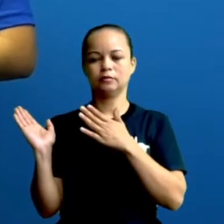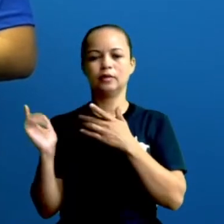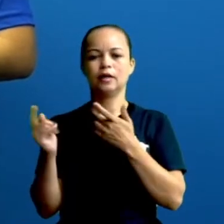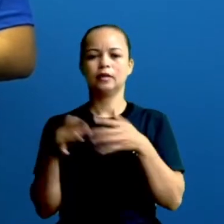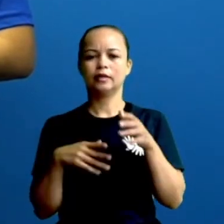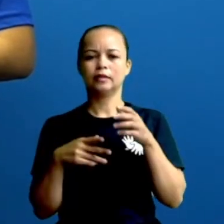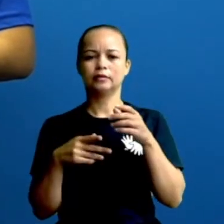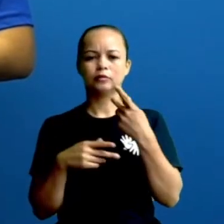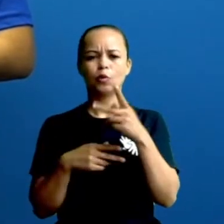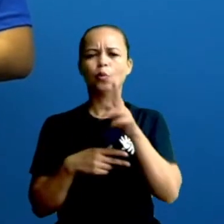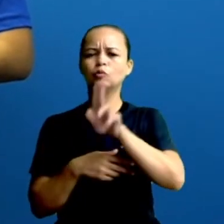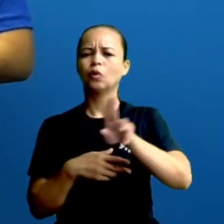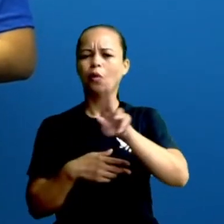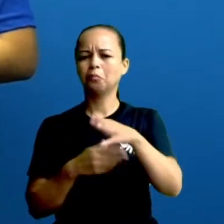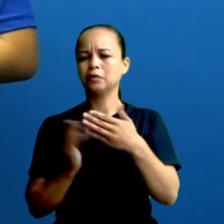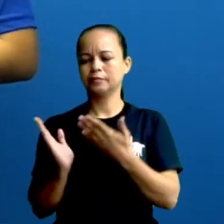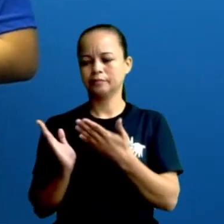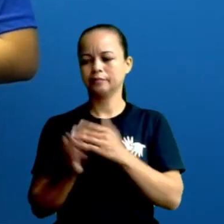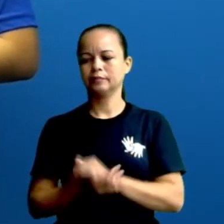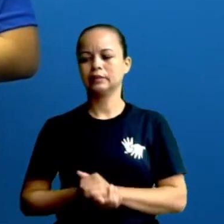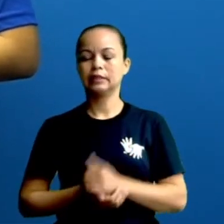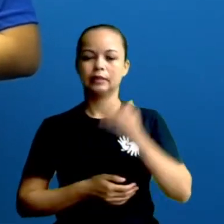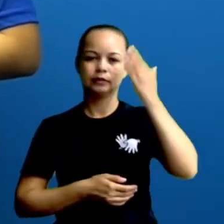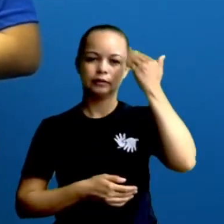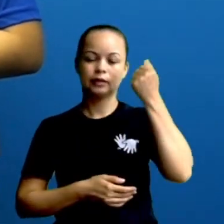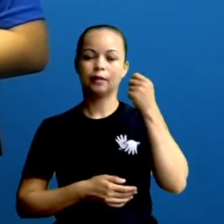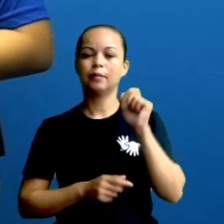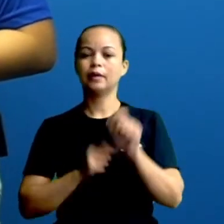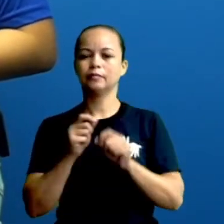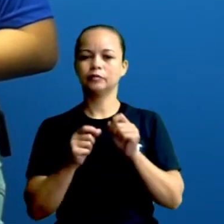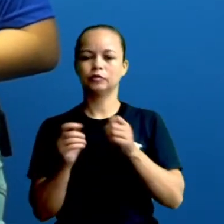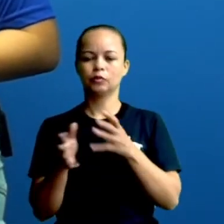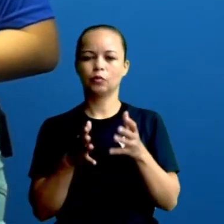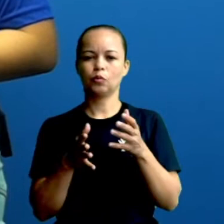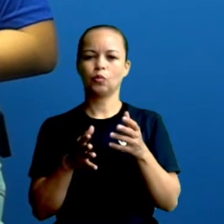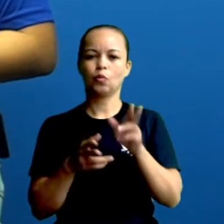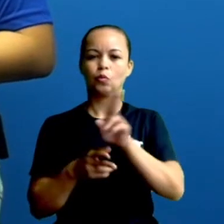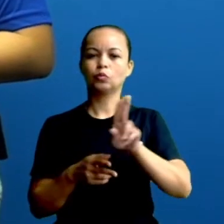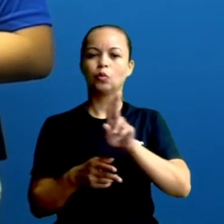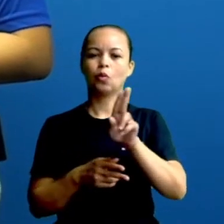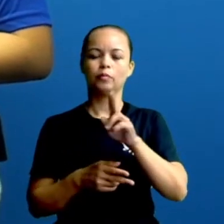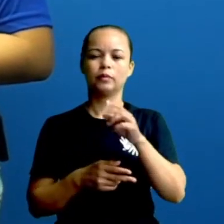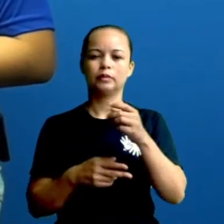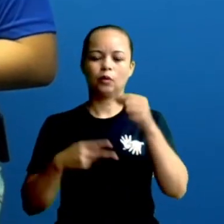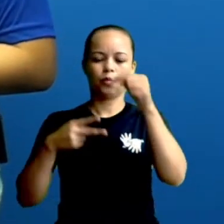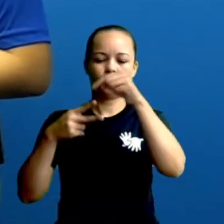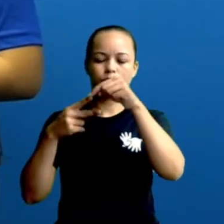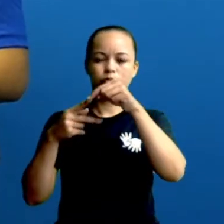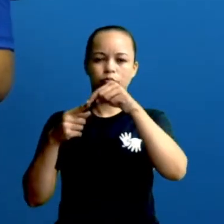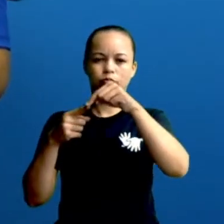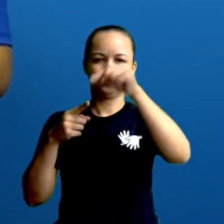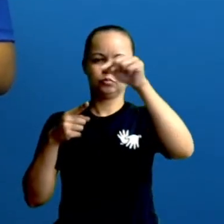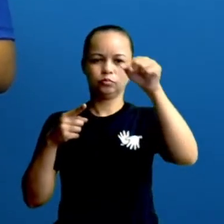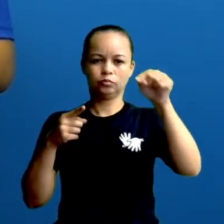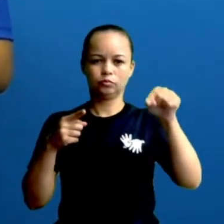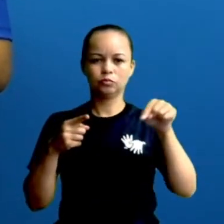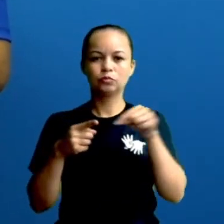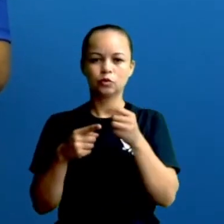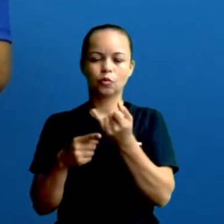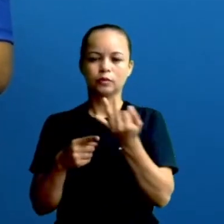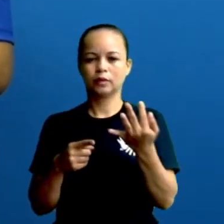nome dessa figura mesmo? Sabemos, o nome dela é de acordo com a quantidade de lados. Vamos